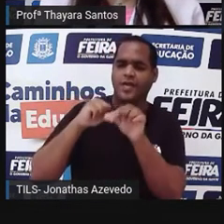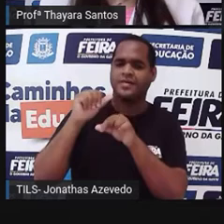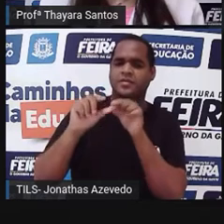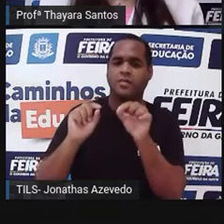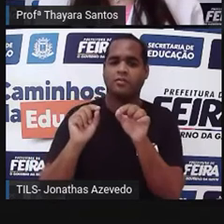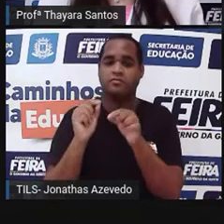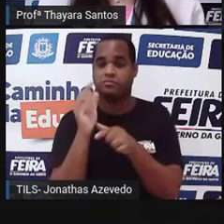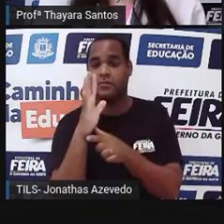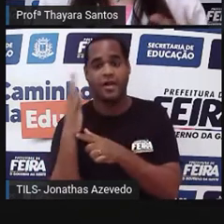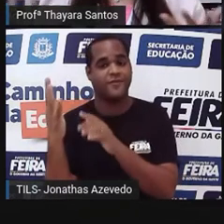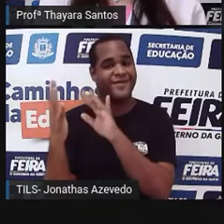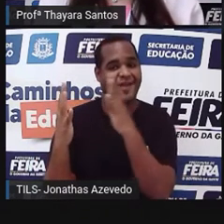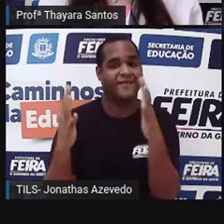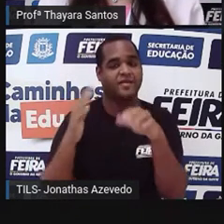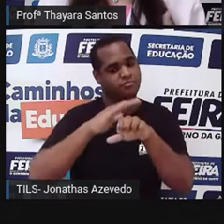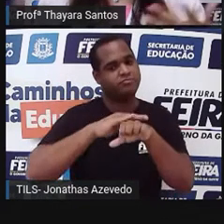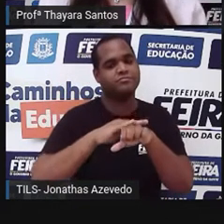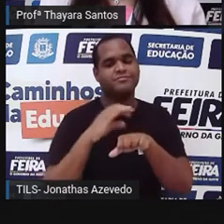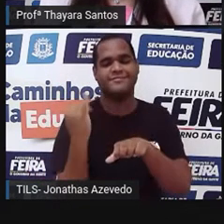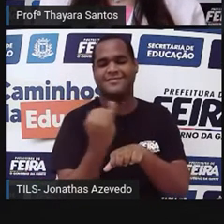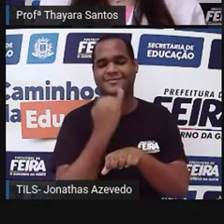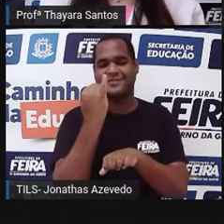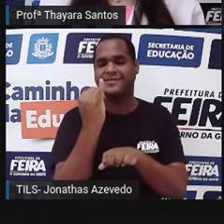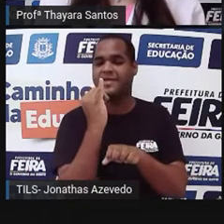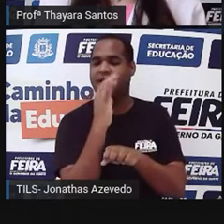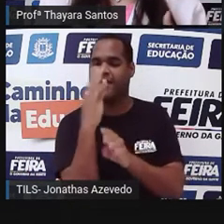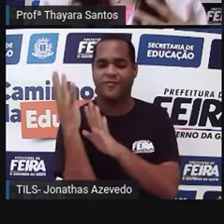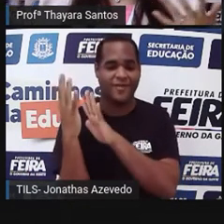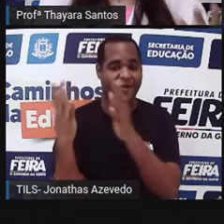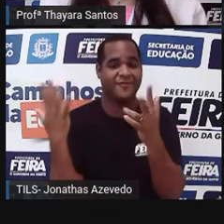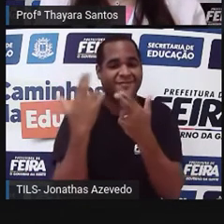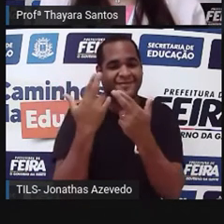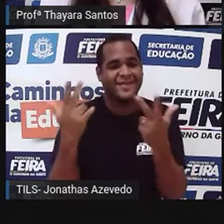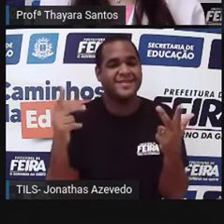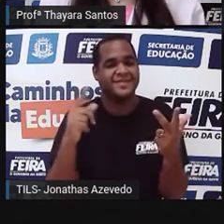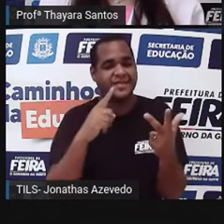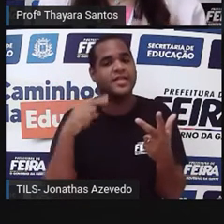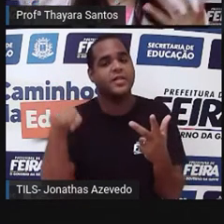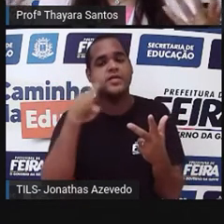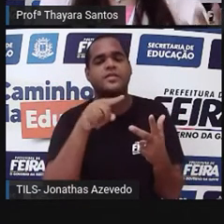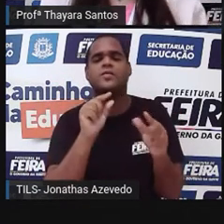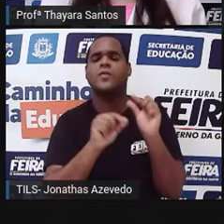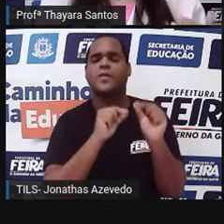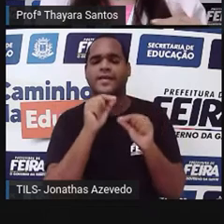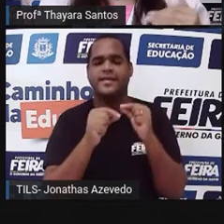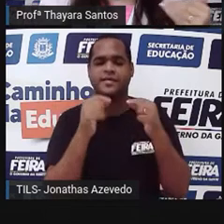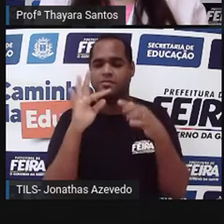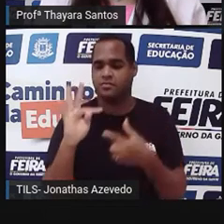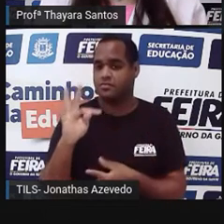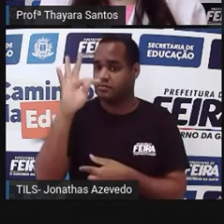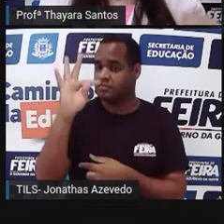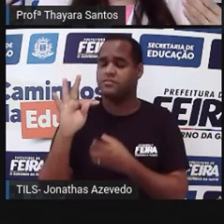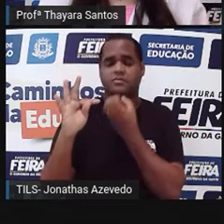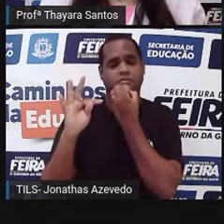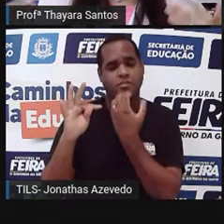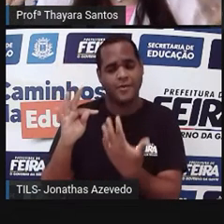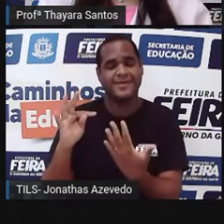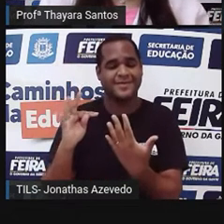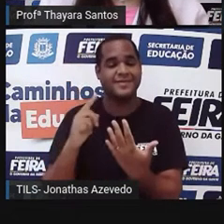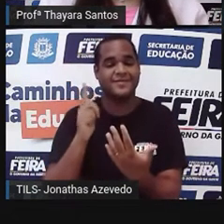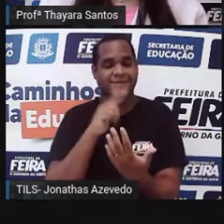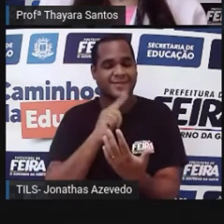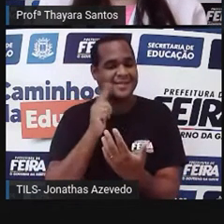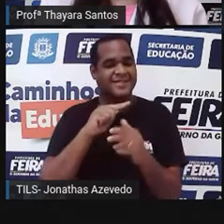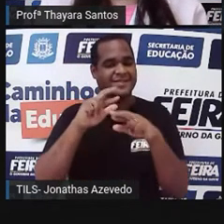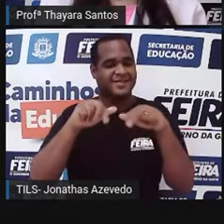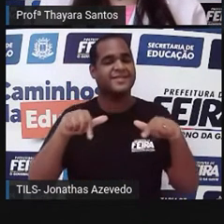as árvores. Então, um lugar que tem muitas árvores, a gente está mantendo ali a temperatura amena. Elas estão fazendo